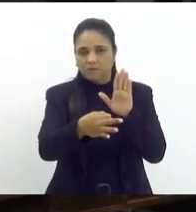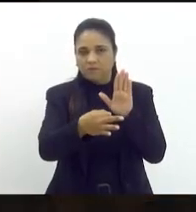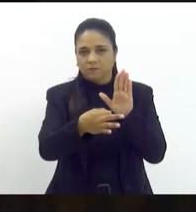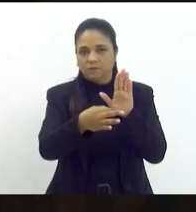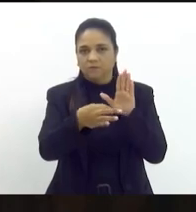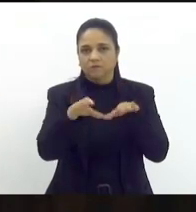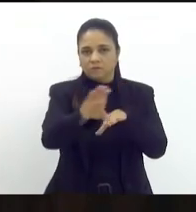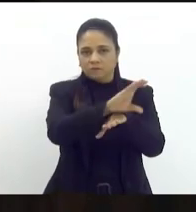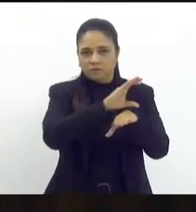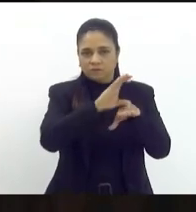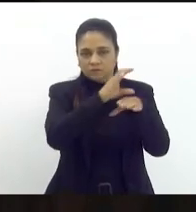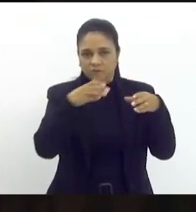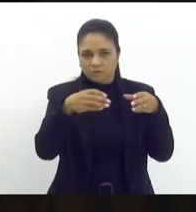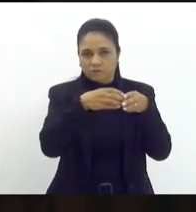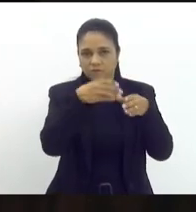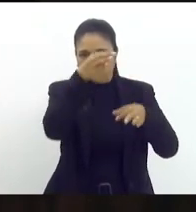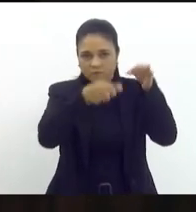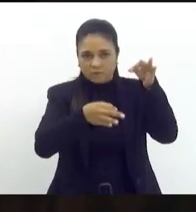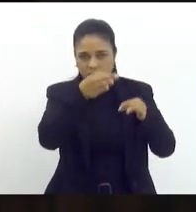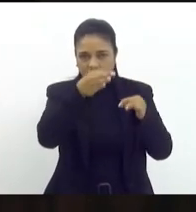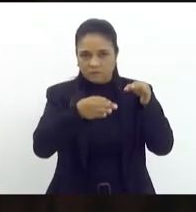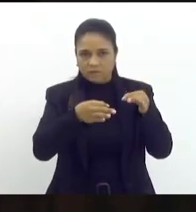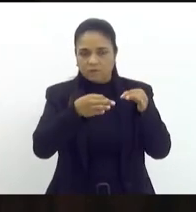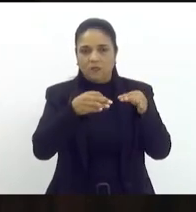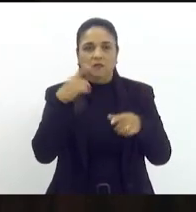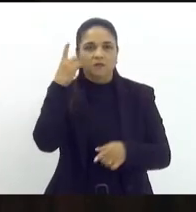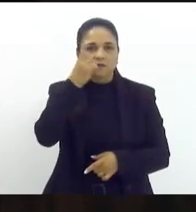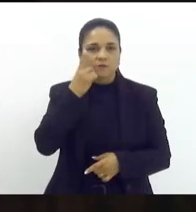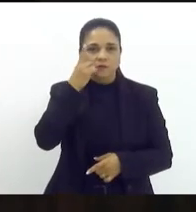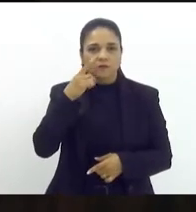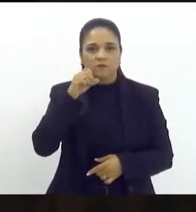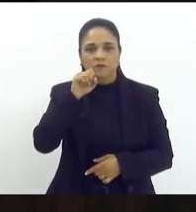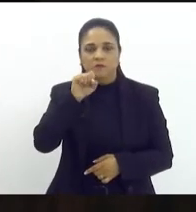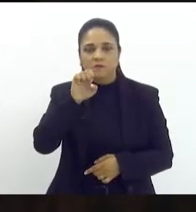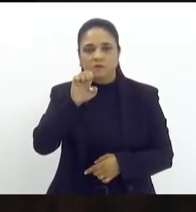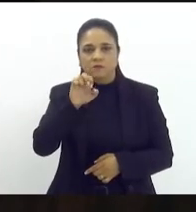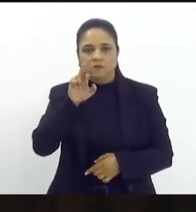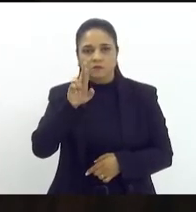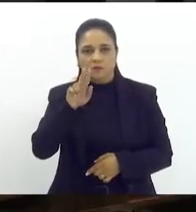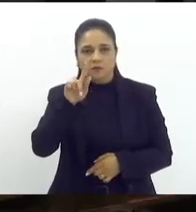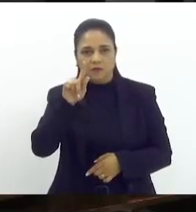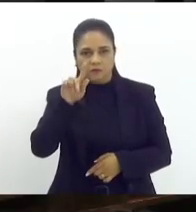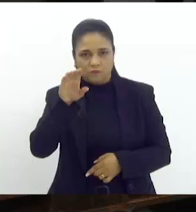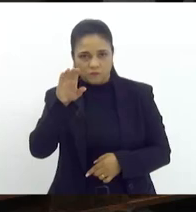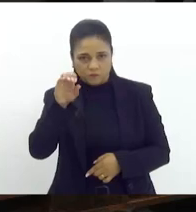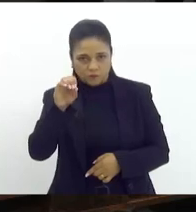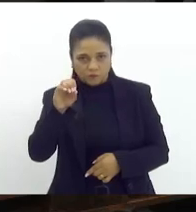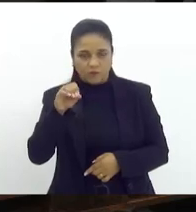pela comissão de constituição e justiça Deputado Dr Serginho por favor